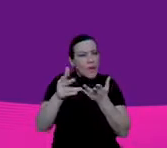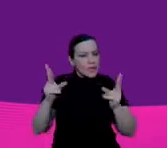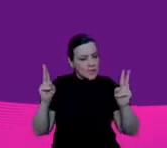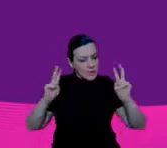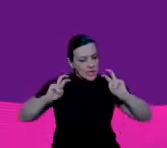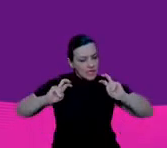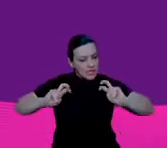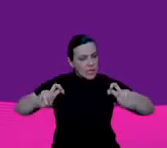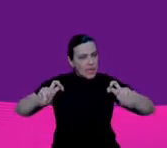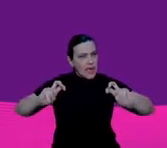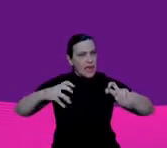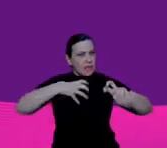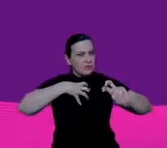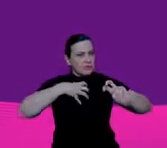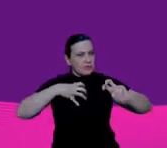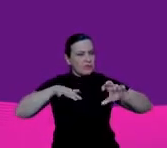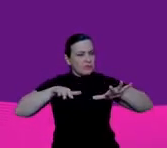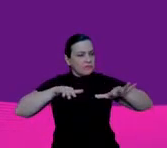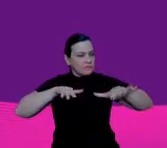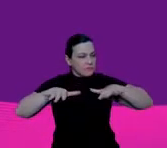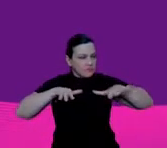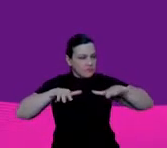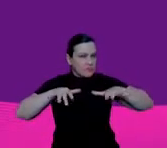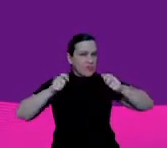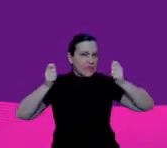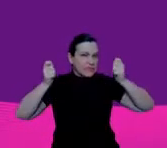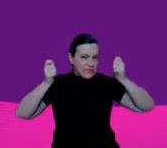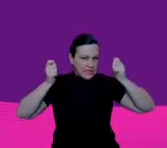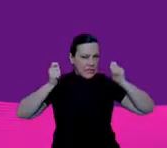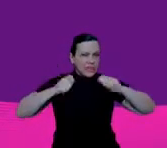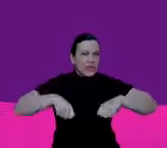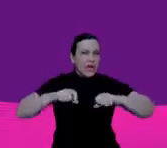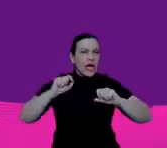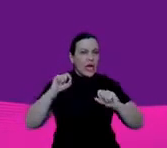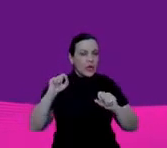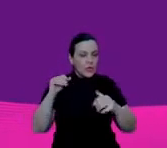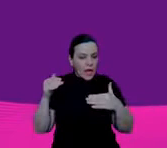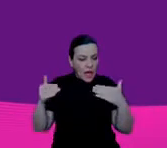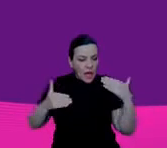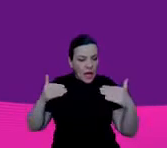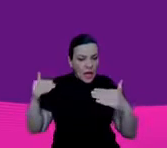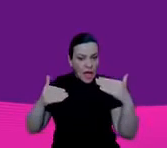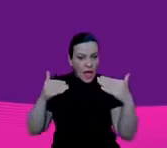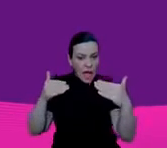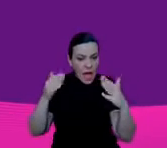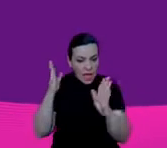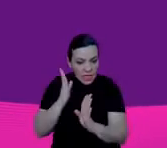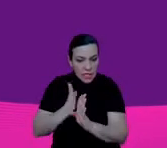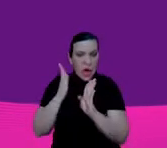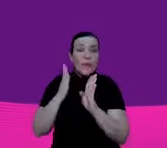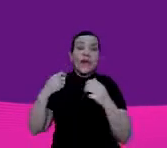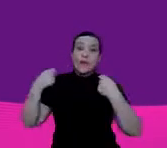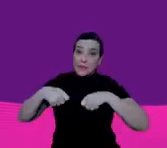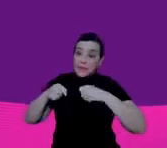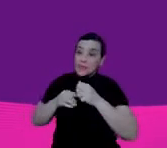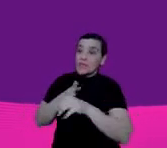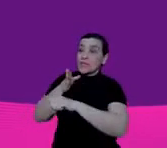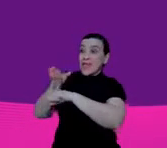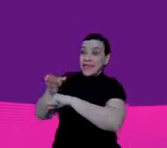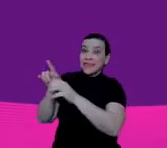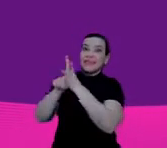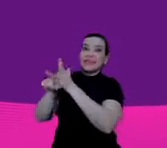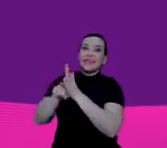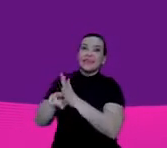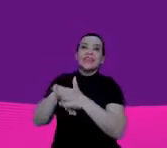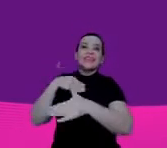gente ainda pode, né, só quando a gente tem esses sintomas a gente pode fazer o diagnóstico, a gente já teve uma perda de entre 50